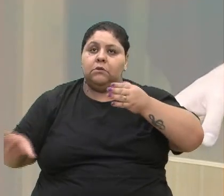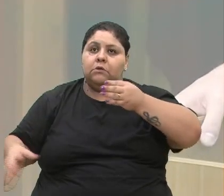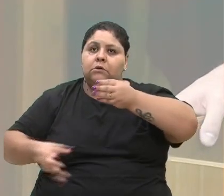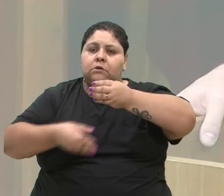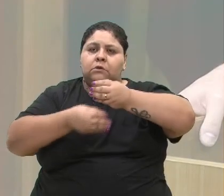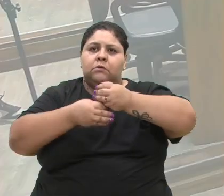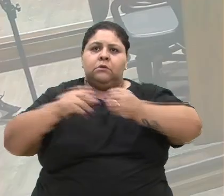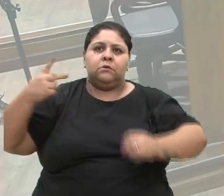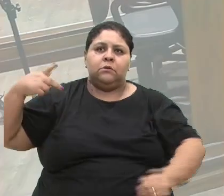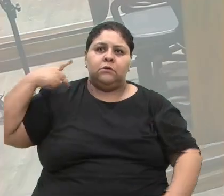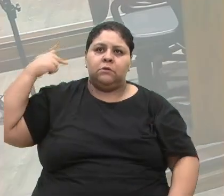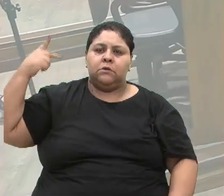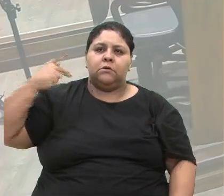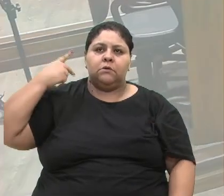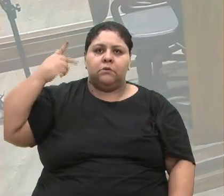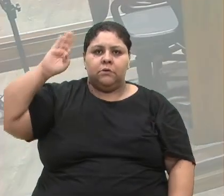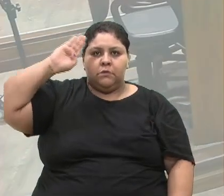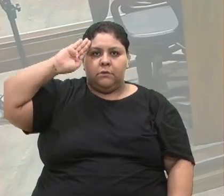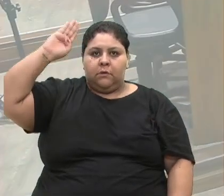Cristiano.